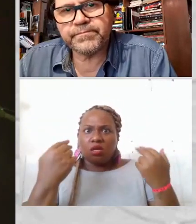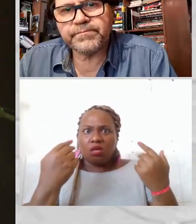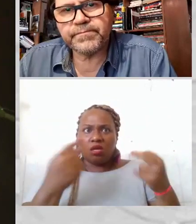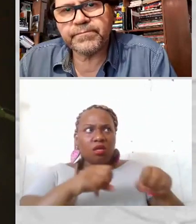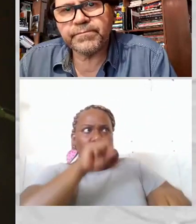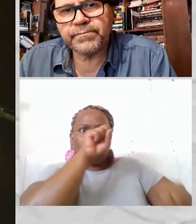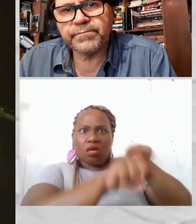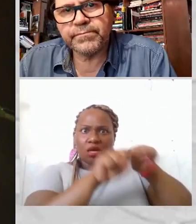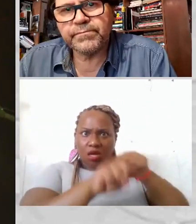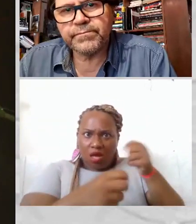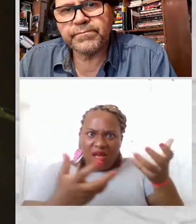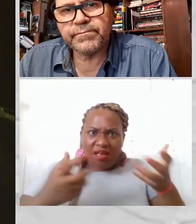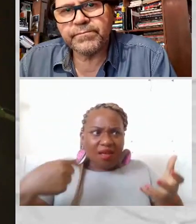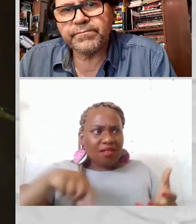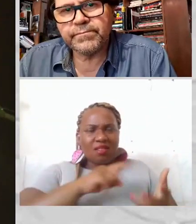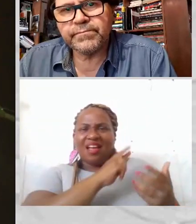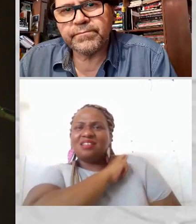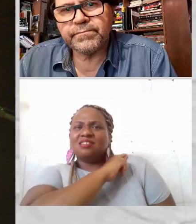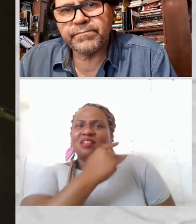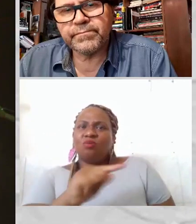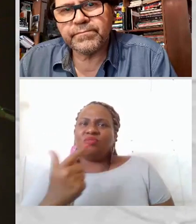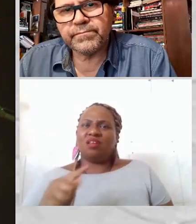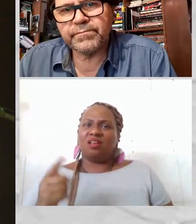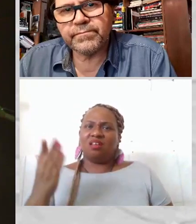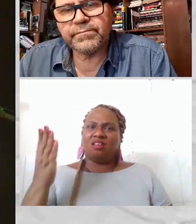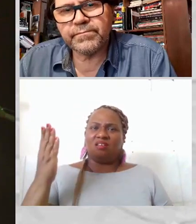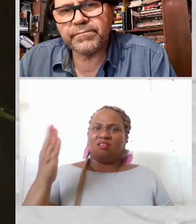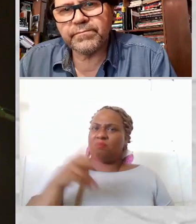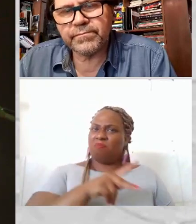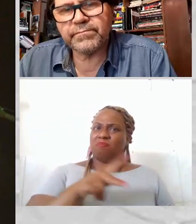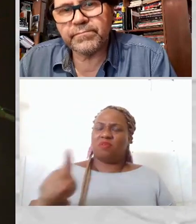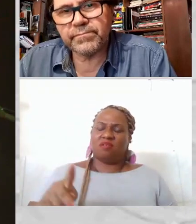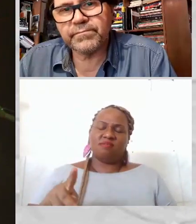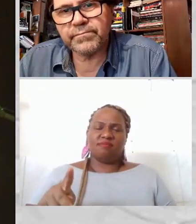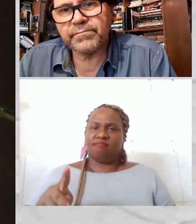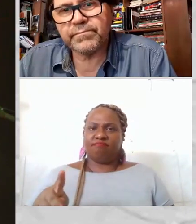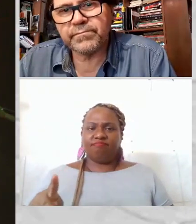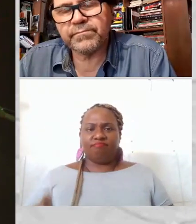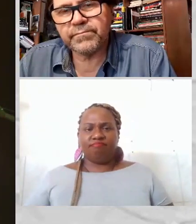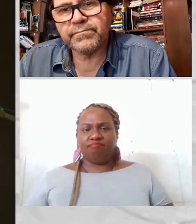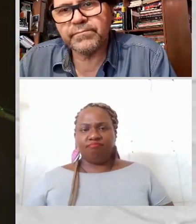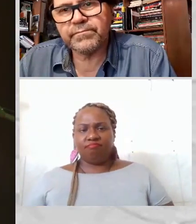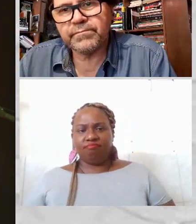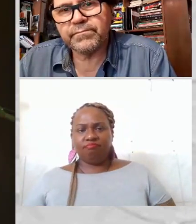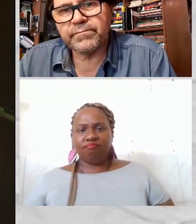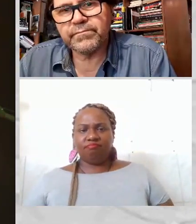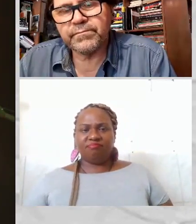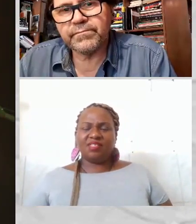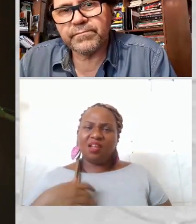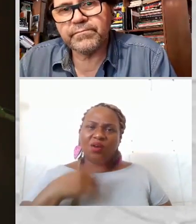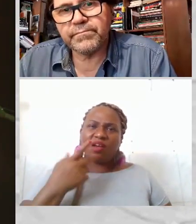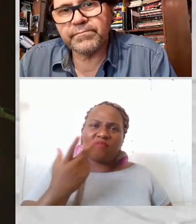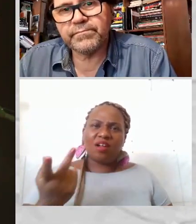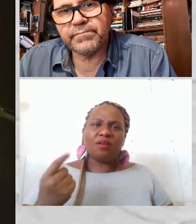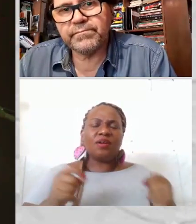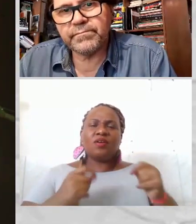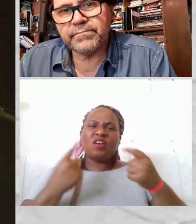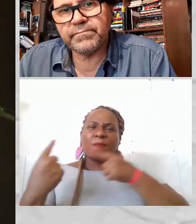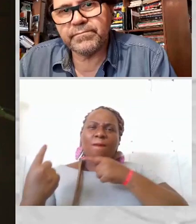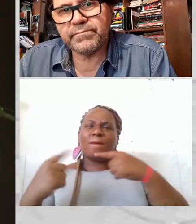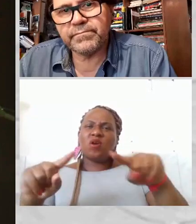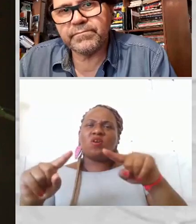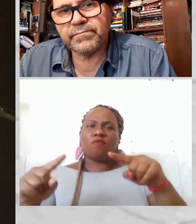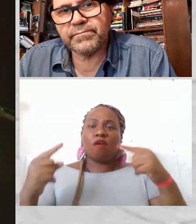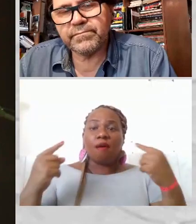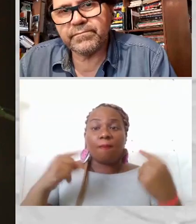irresponsável. E aí eu queria lhe fazer um questionamento, né, de provocar, que eu acho que esse é um dos